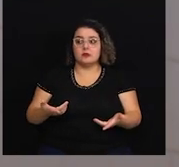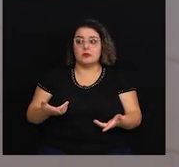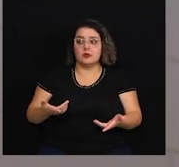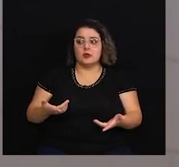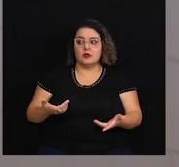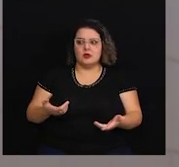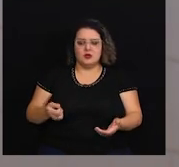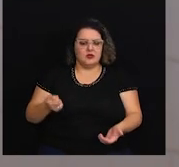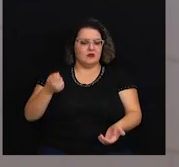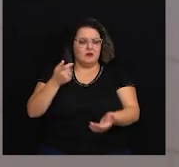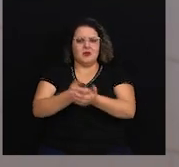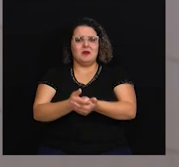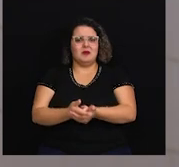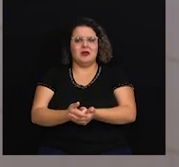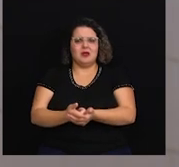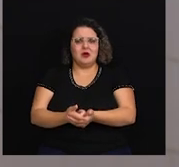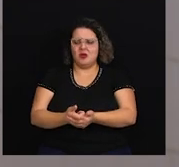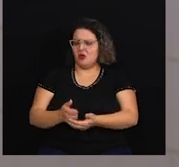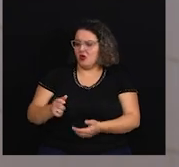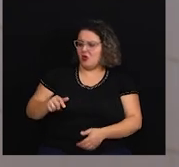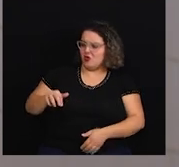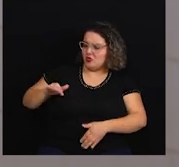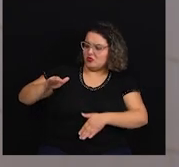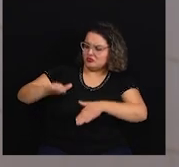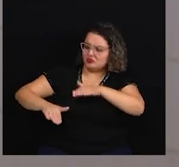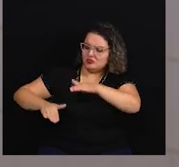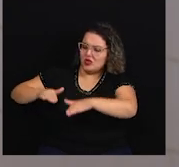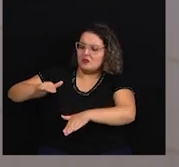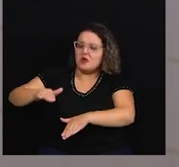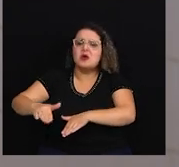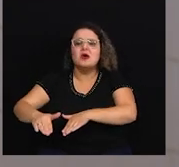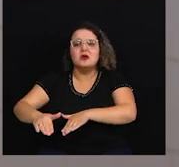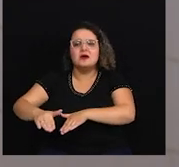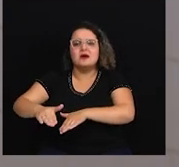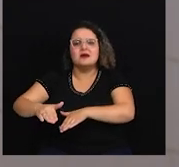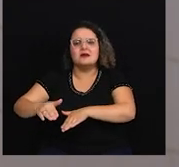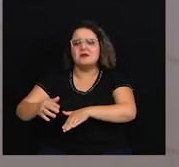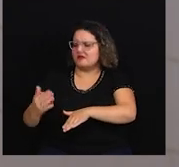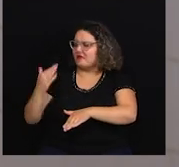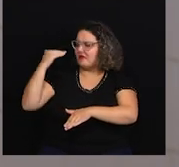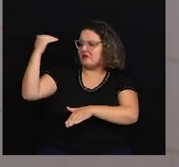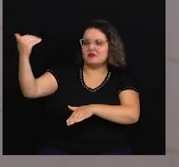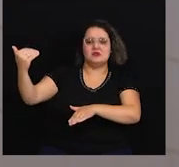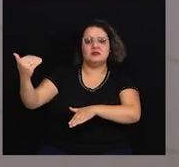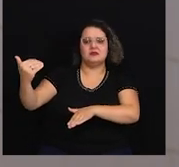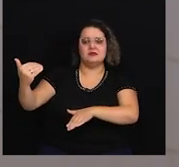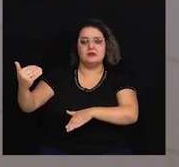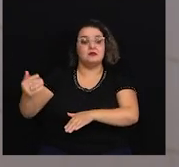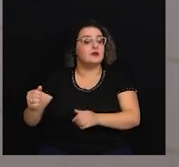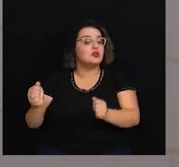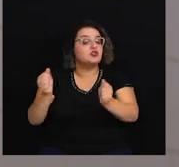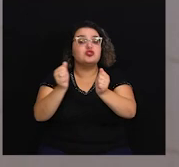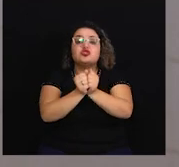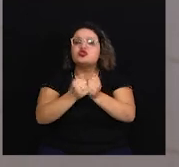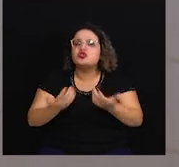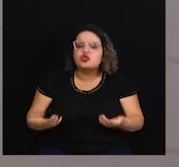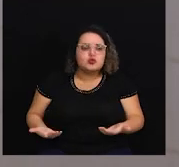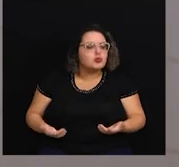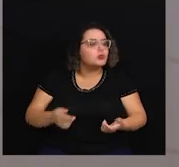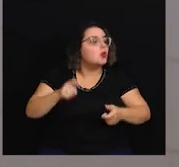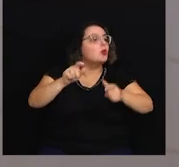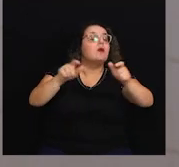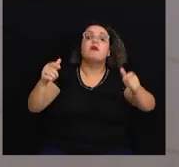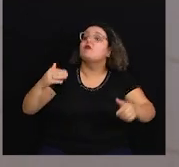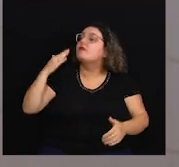Sky né você não vai pisar onde eu pisei cara no meio da quadra correndo com os caras sabe dando palestras deve